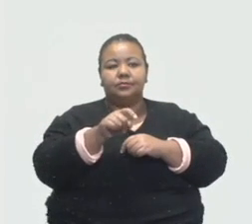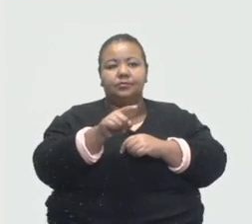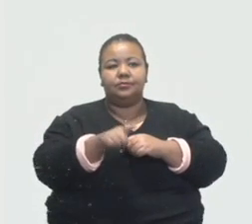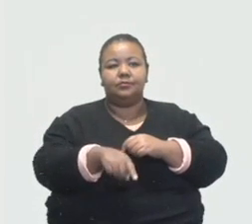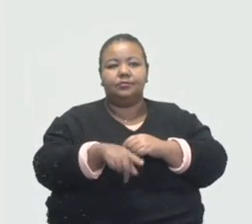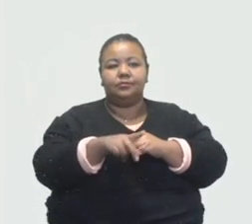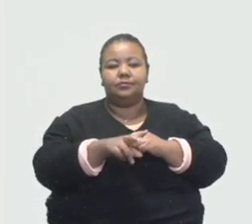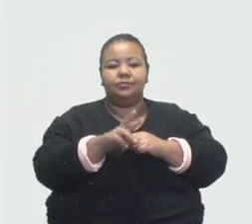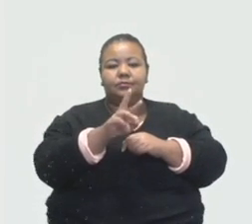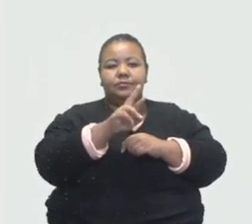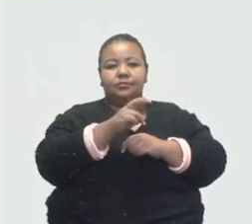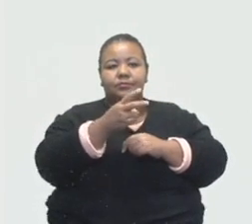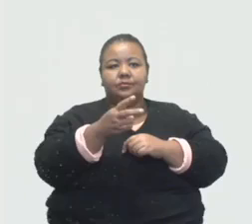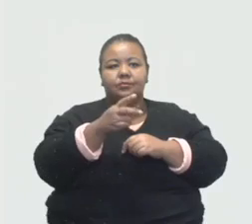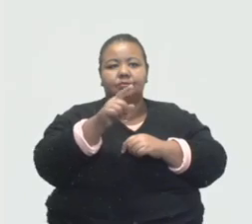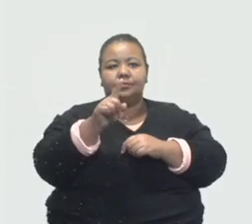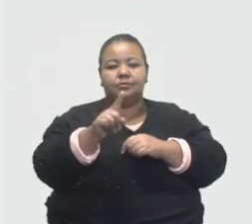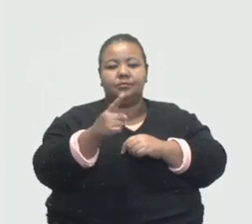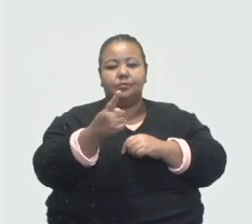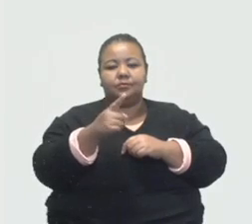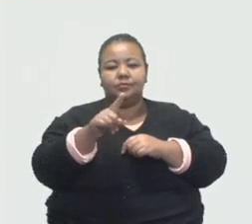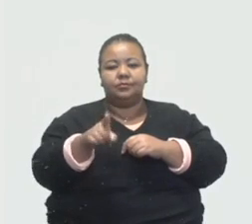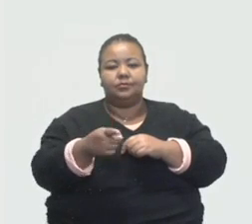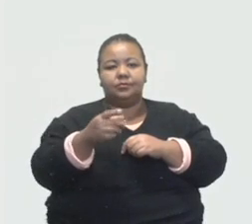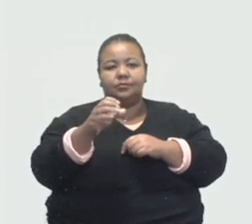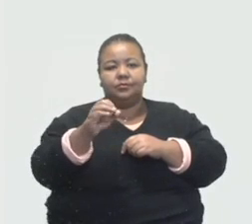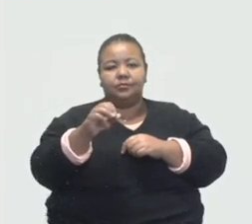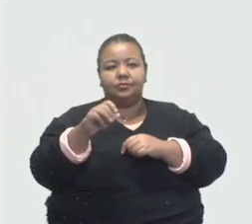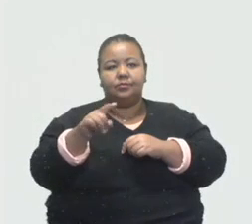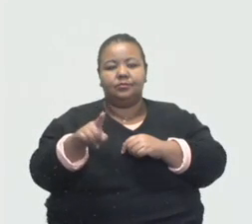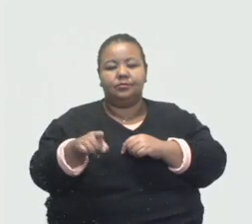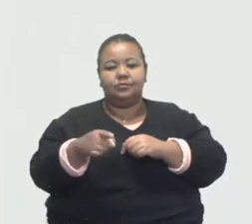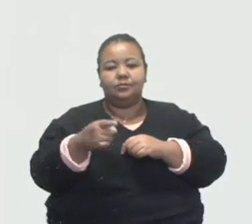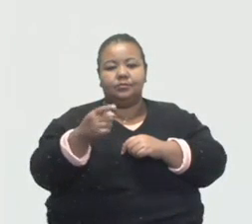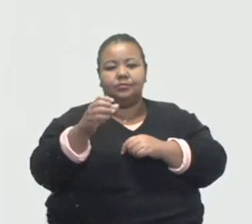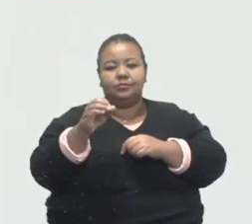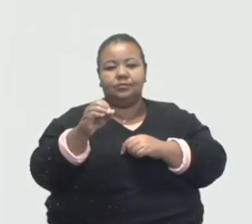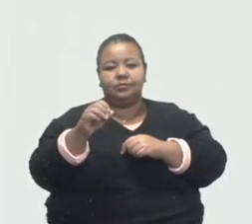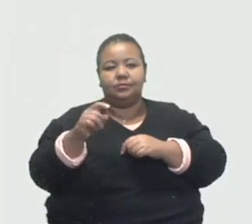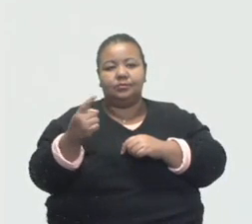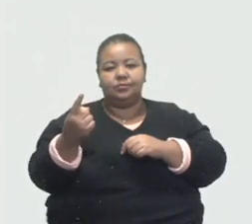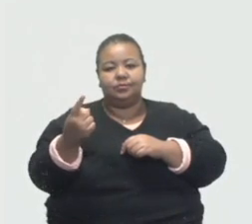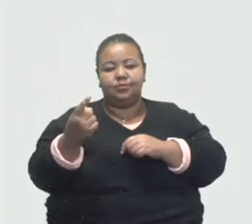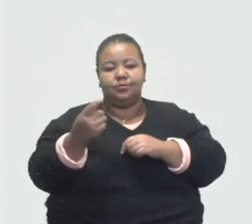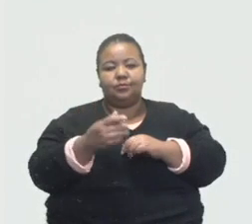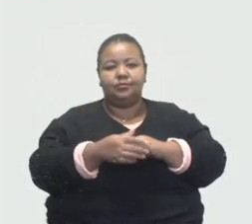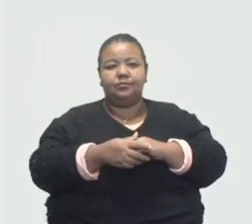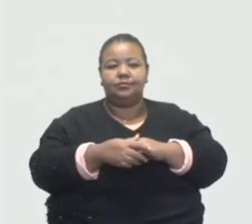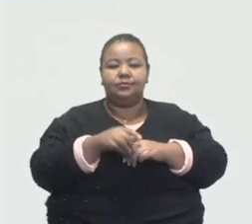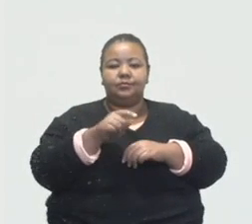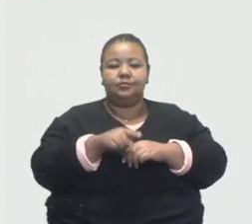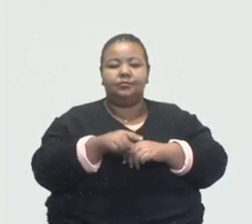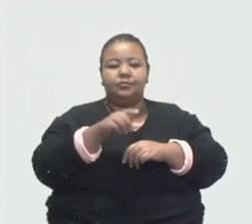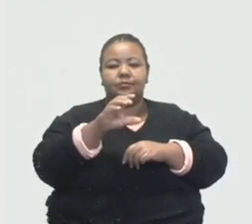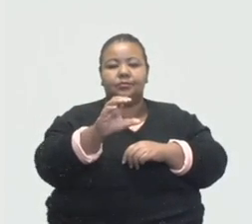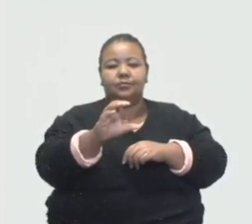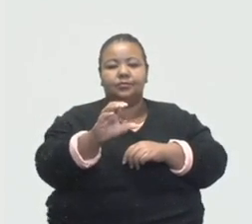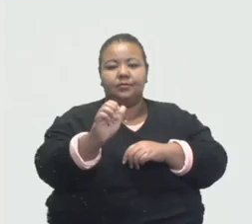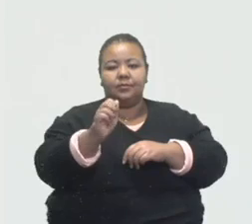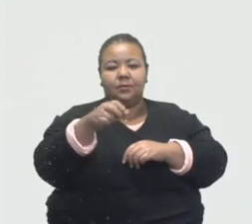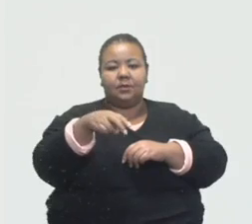base canônica do R2 é 1, 0, 0 e 1. Essa é a base canônica